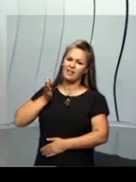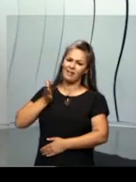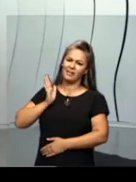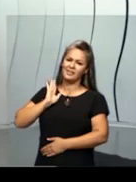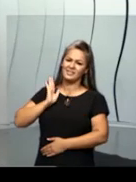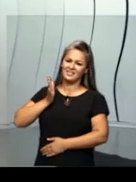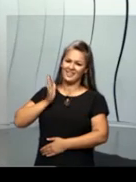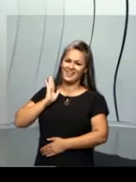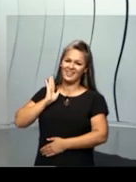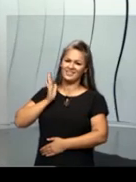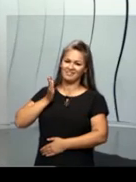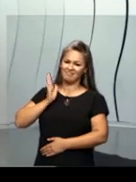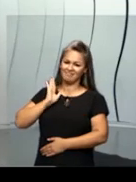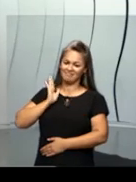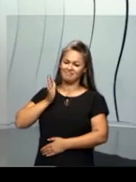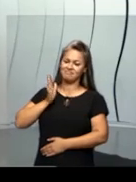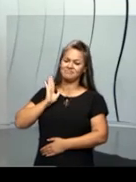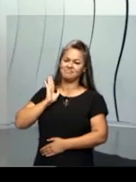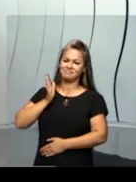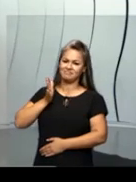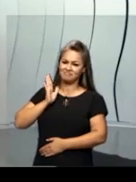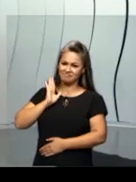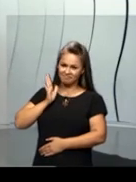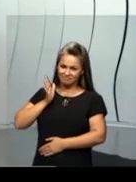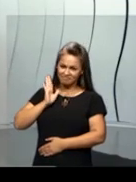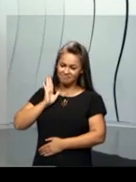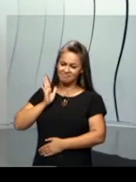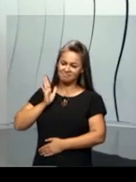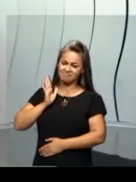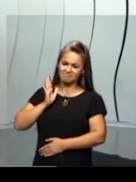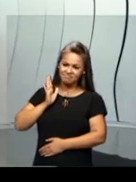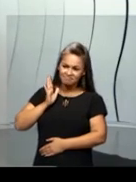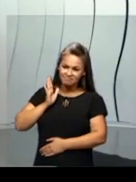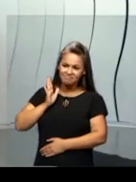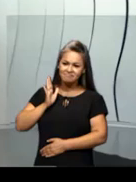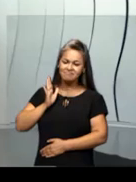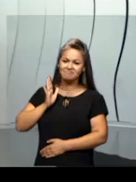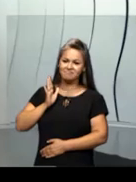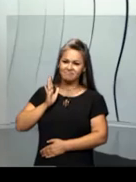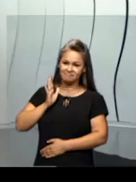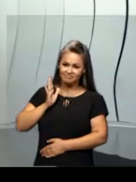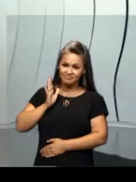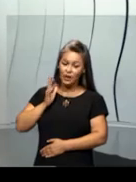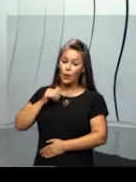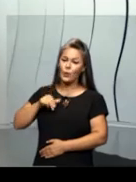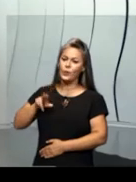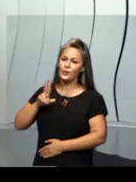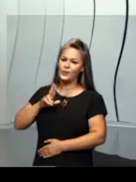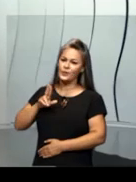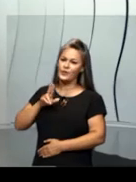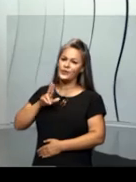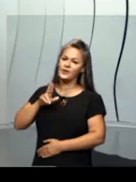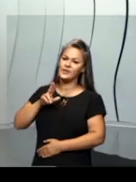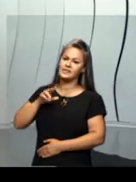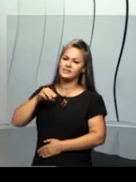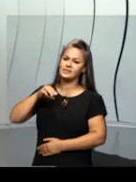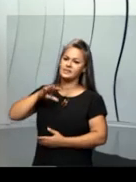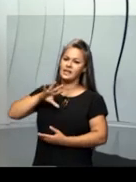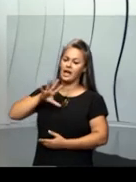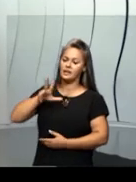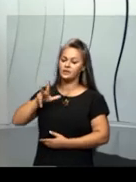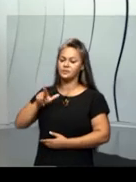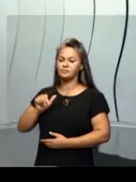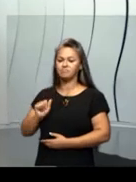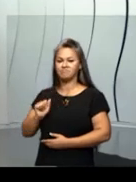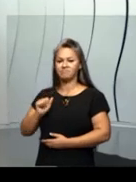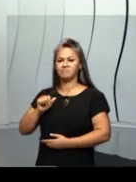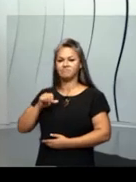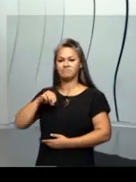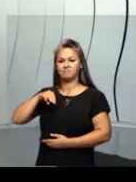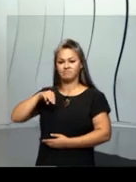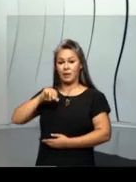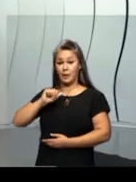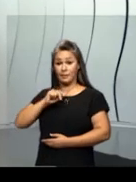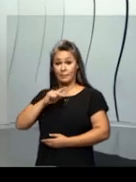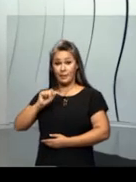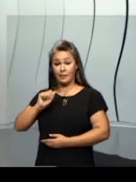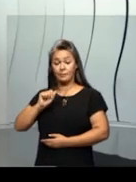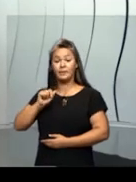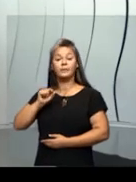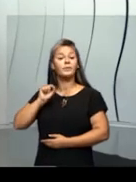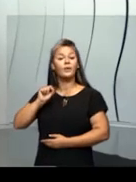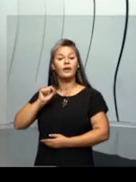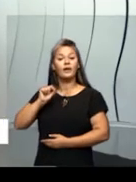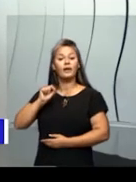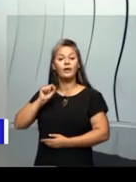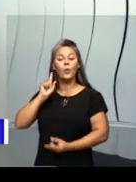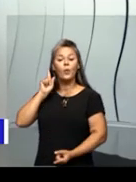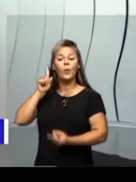da época já começando aí a sua evolução da construção, a utilização dele, para justamente obter e conhecer